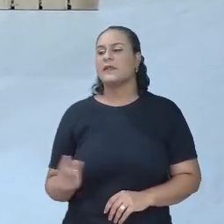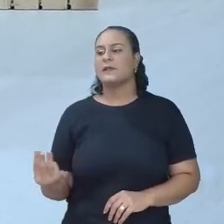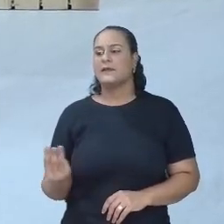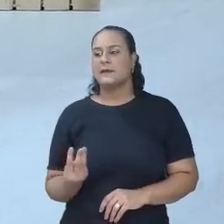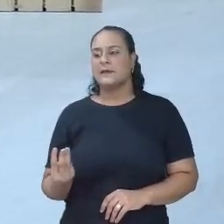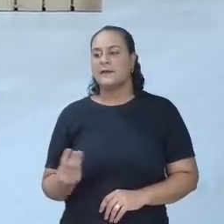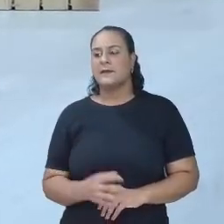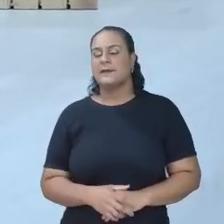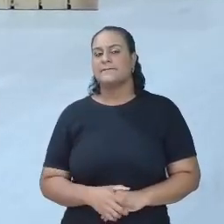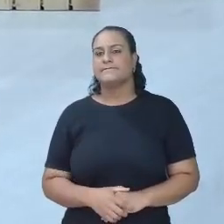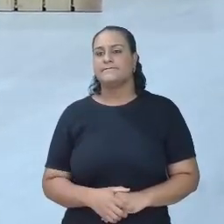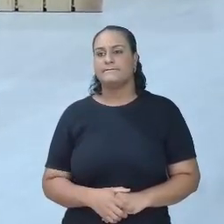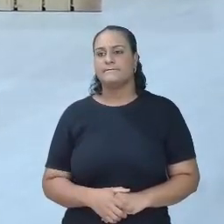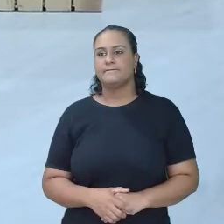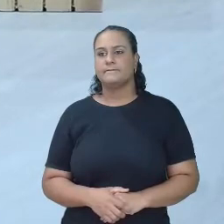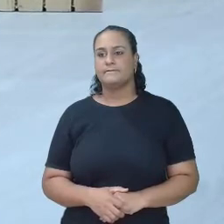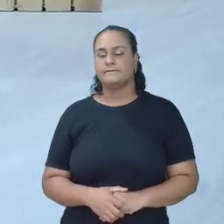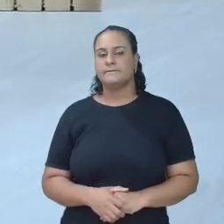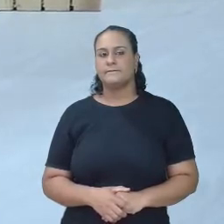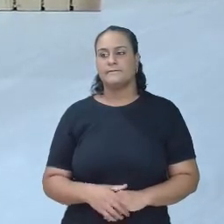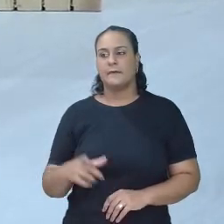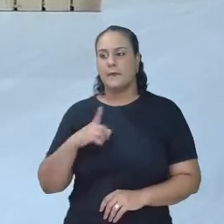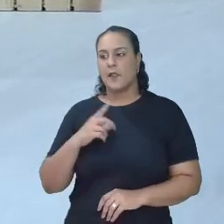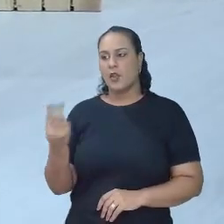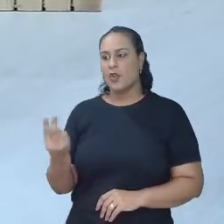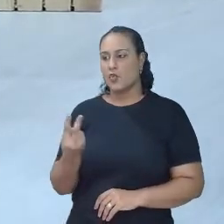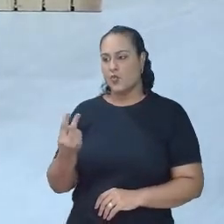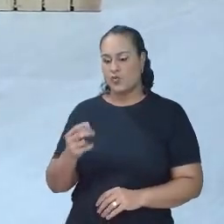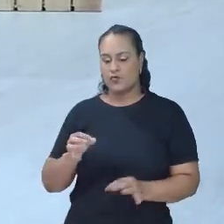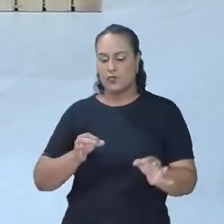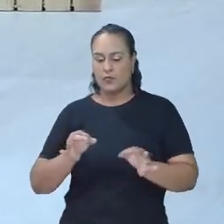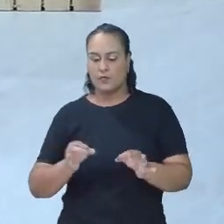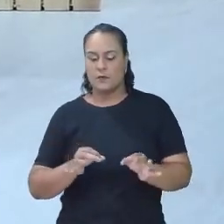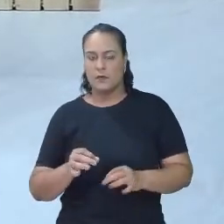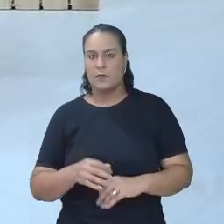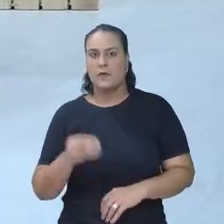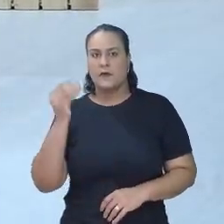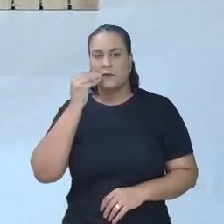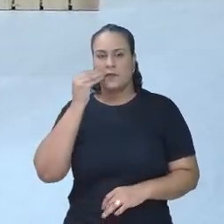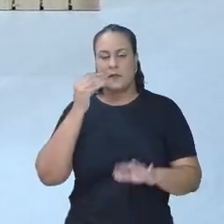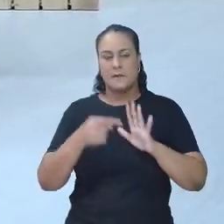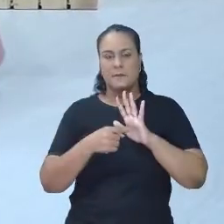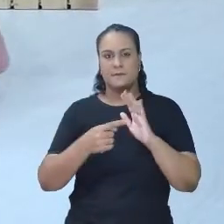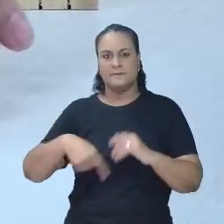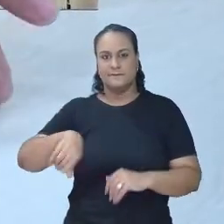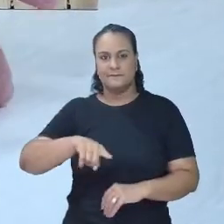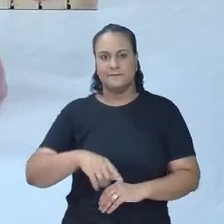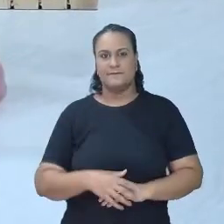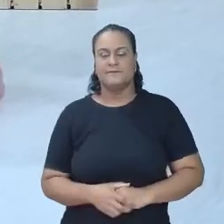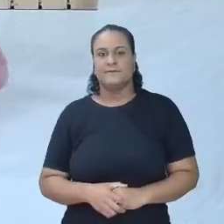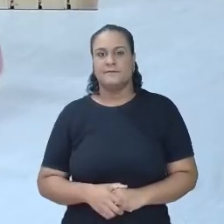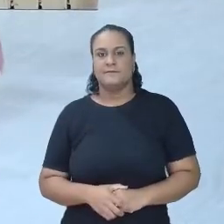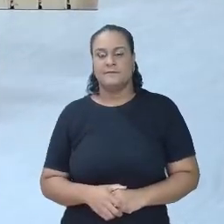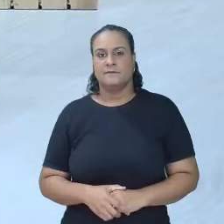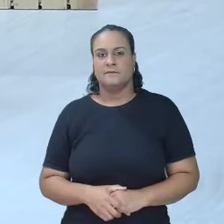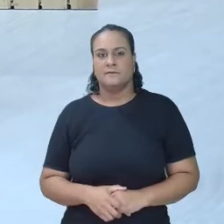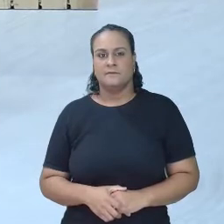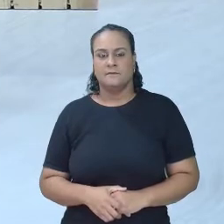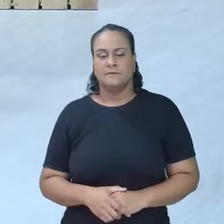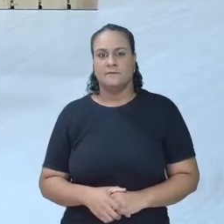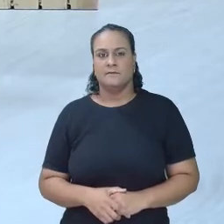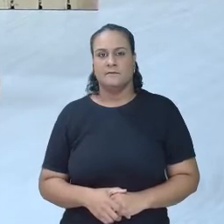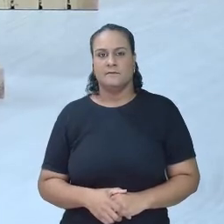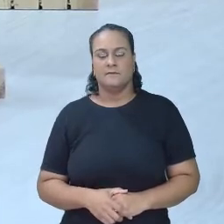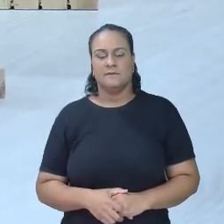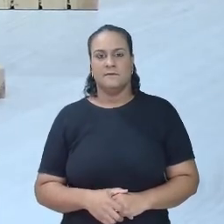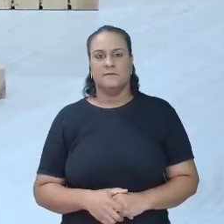Perdão, 3 assim. Tem 2 aqui assim, ó. Deixa eu tentar mostrar aqui para você. Tentar encaixar